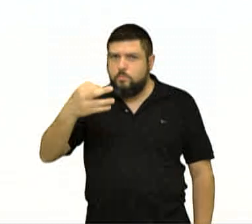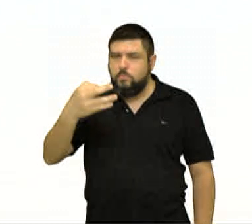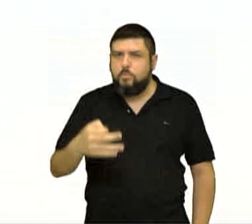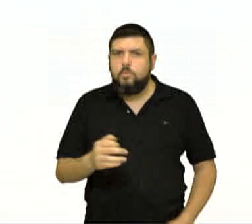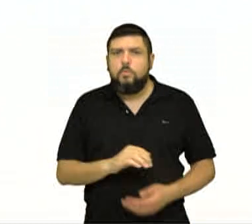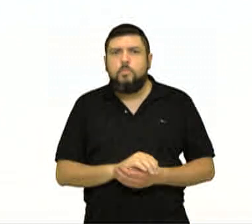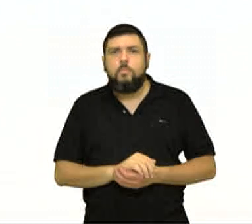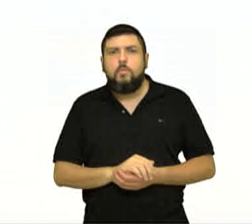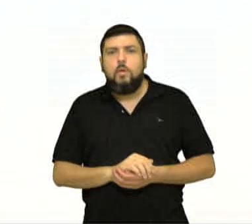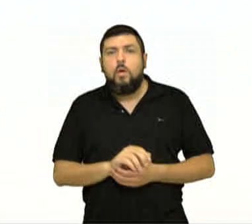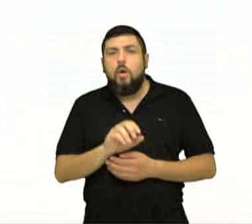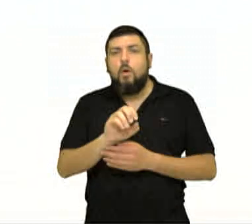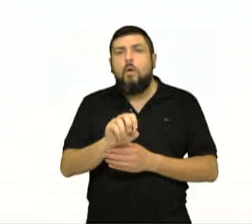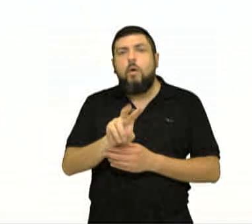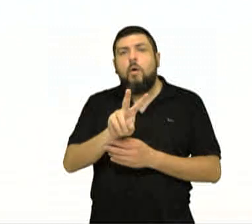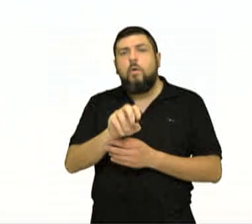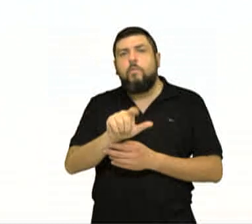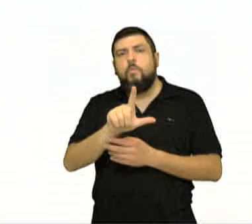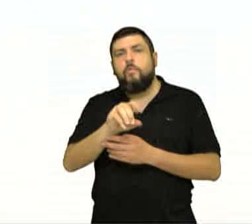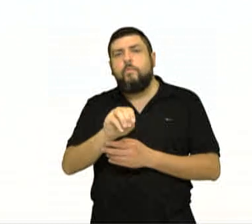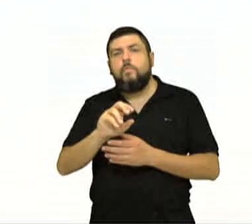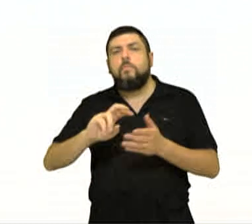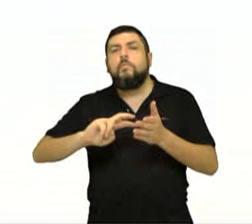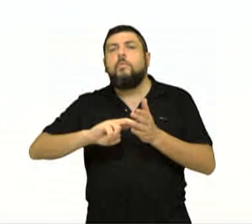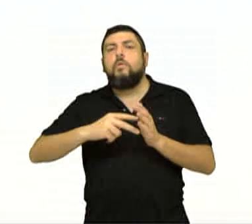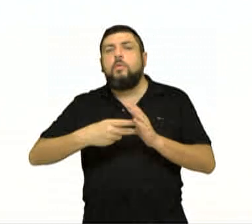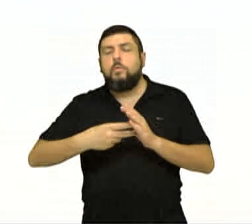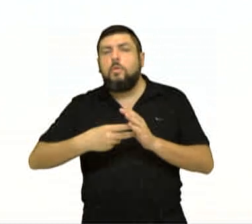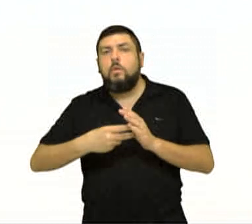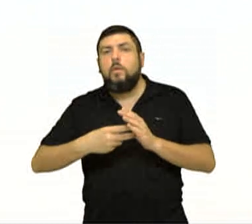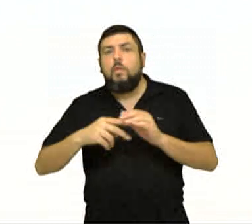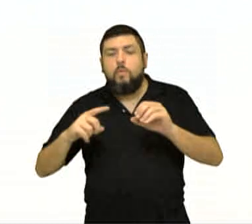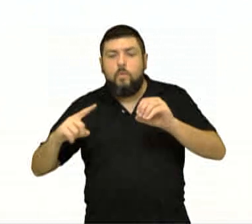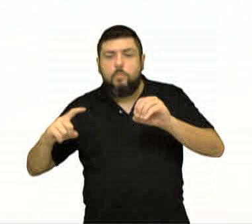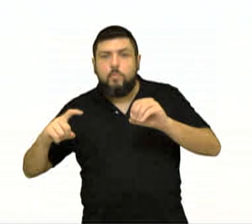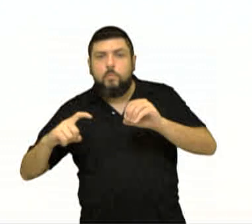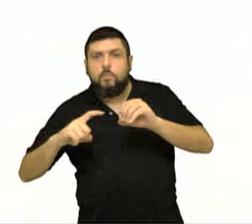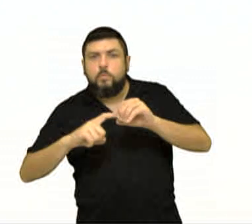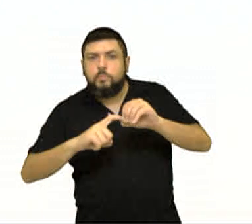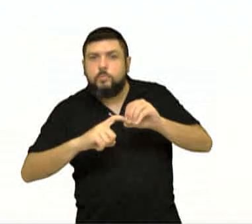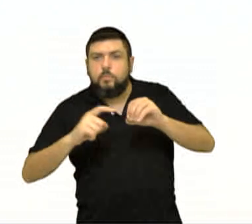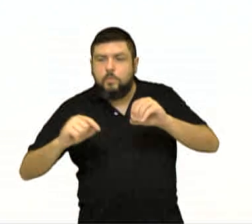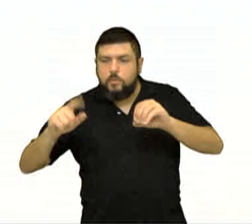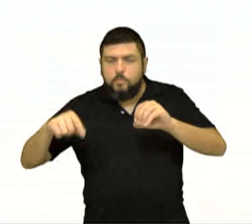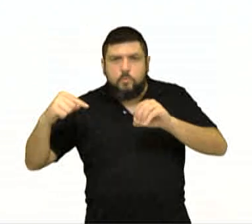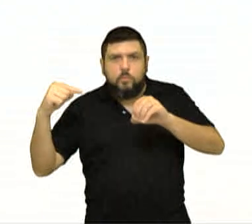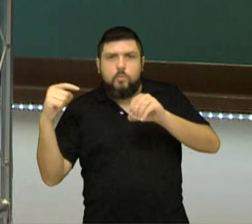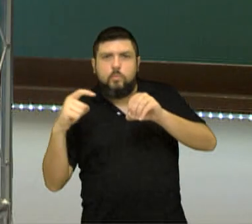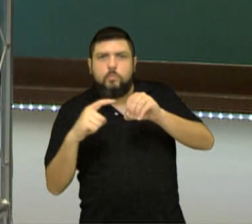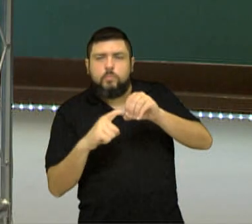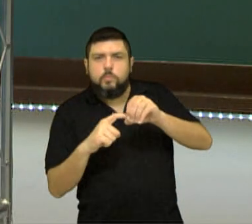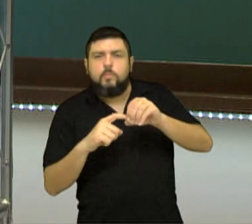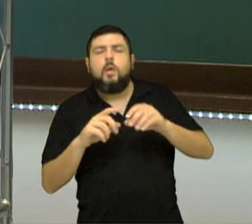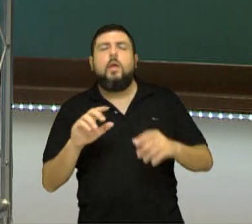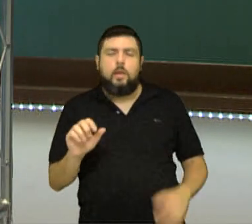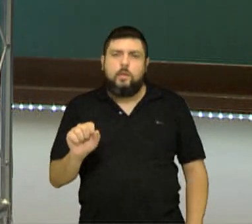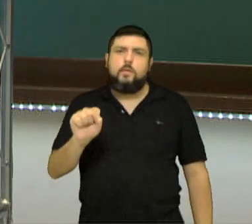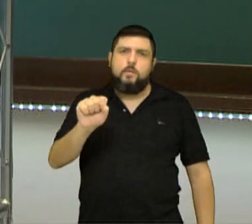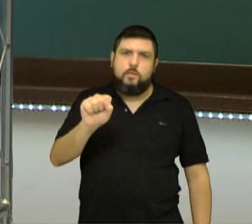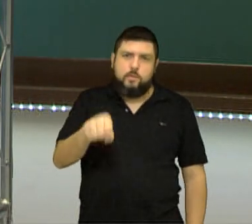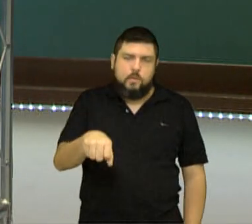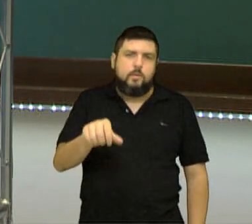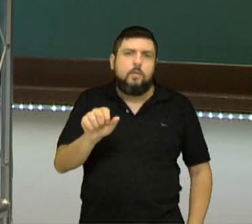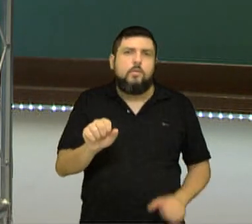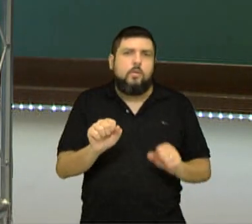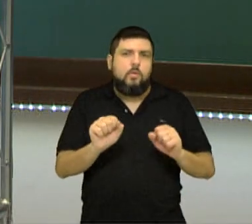usado após o término da meiose 2 pelo ovócito 2. Isso ocorre no momento da penetração do espermatozoide. Aí sim, aí a gente vai poder chamar